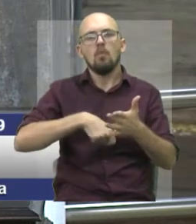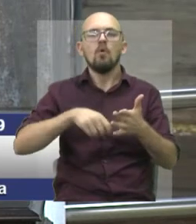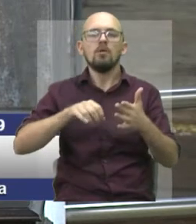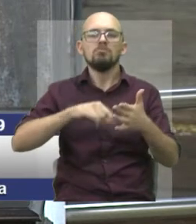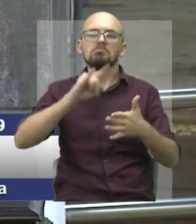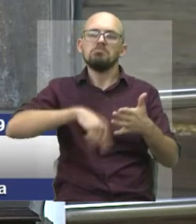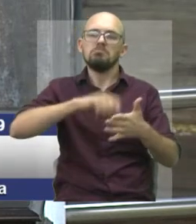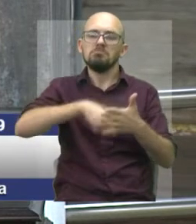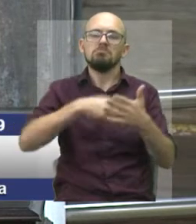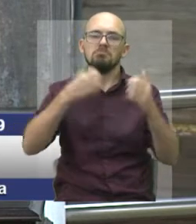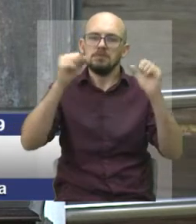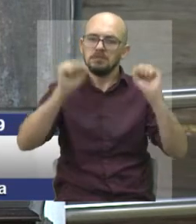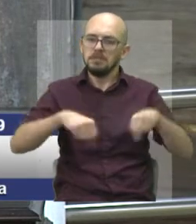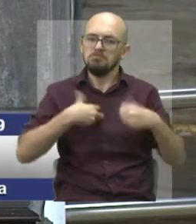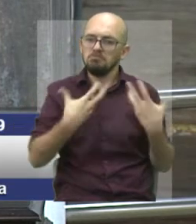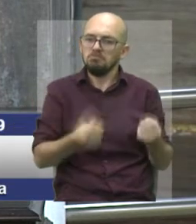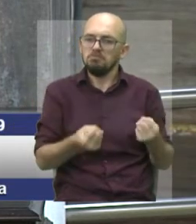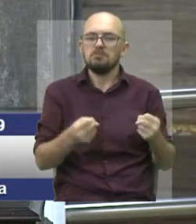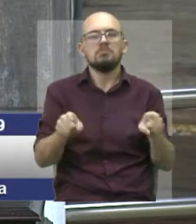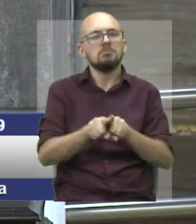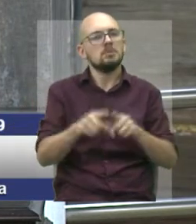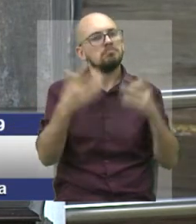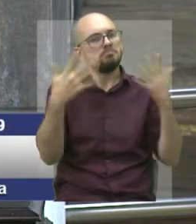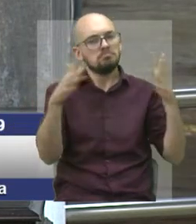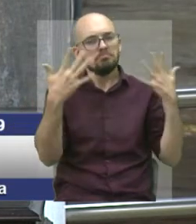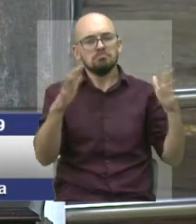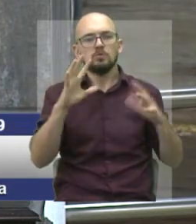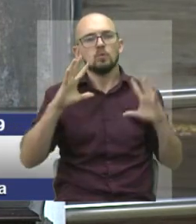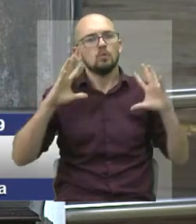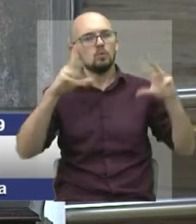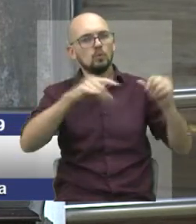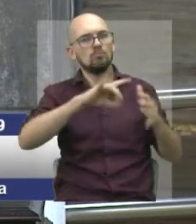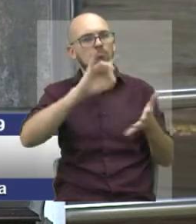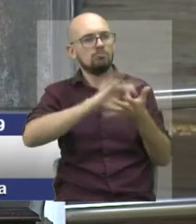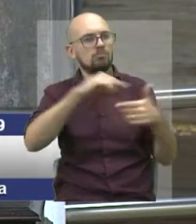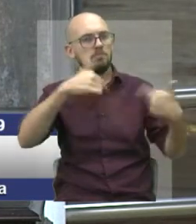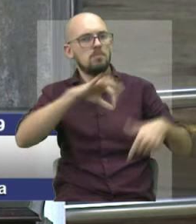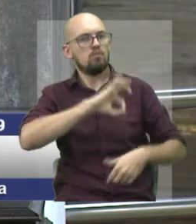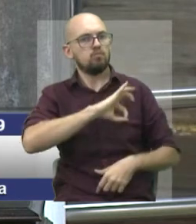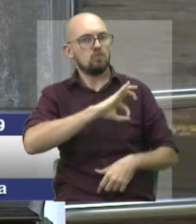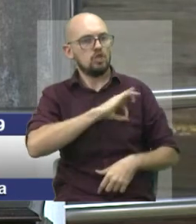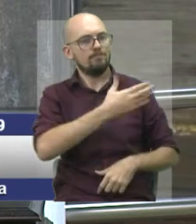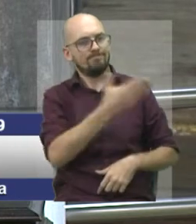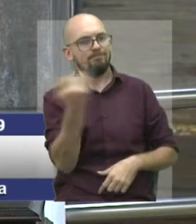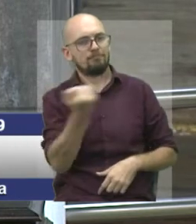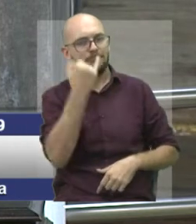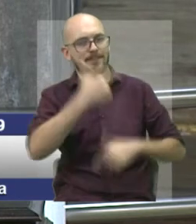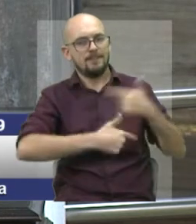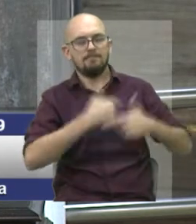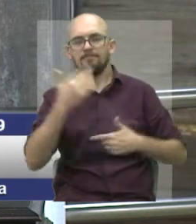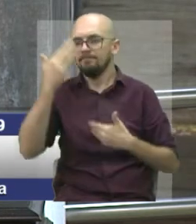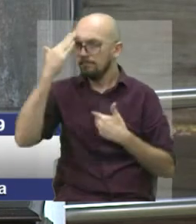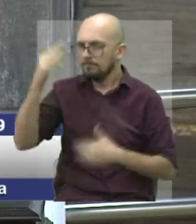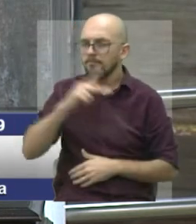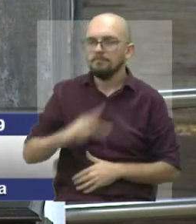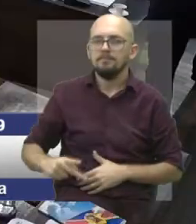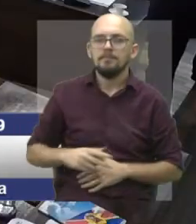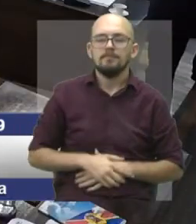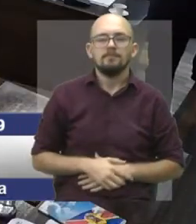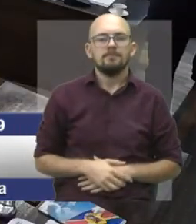muita honra, como eu disse, e parabenizo a vocês, oficiais do PROED, por esse importante trabalho. Muito obrigada, senhor